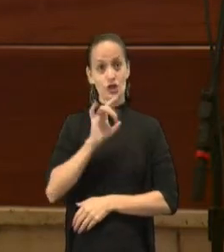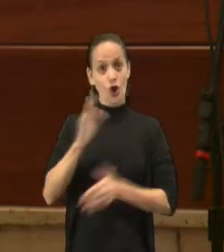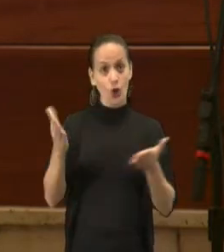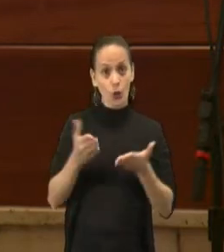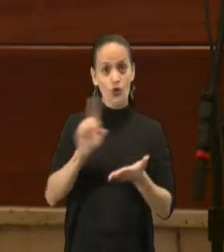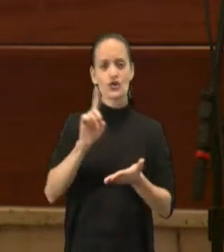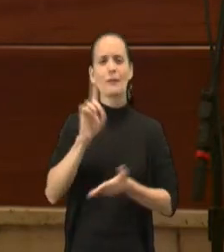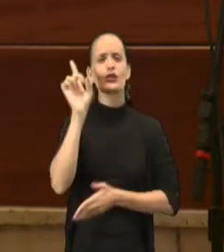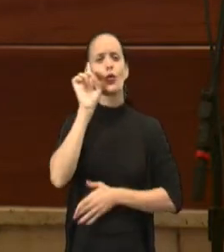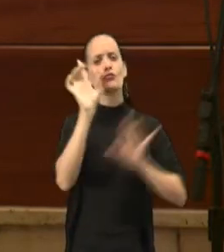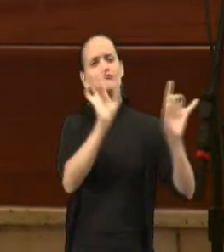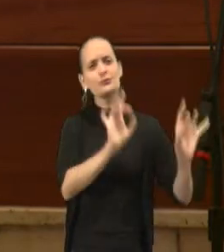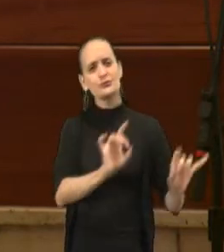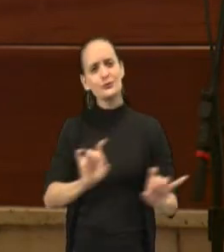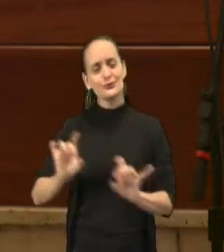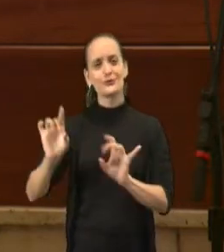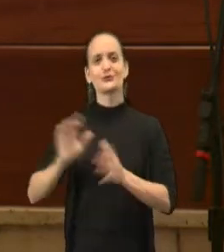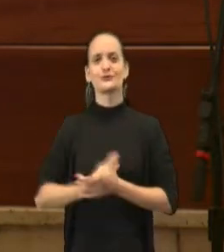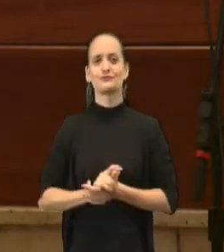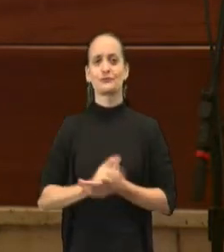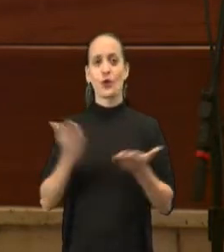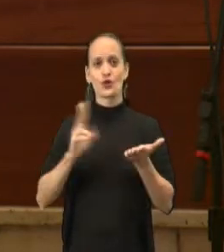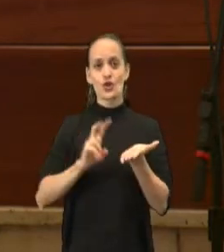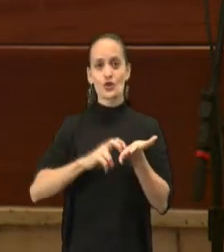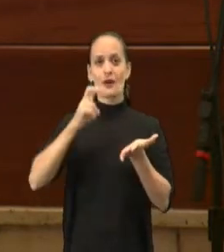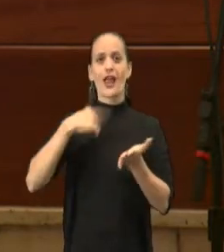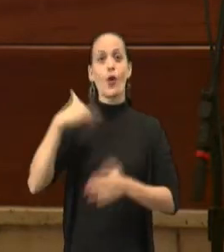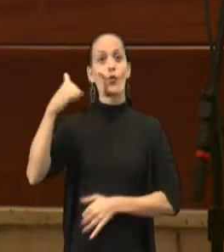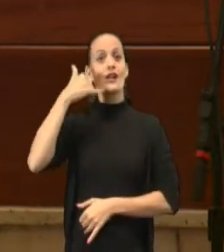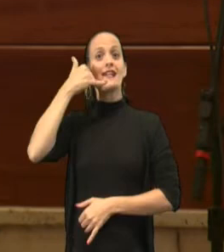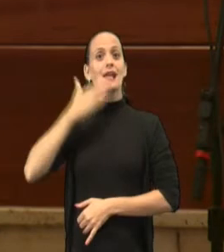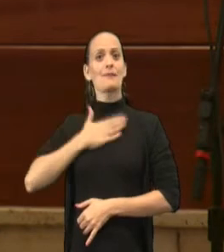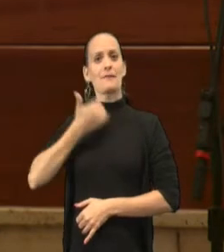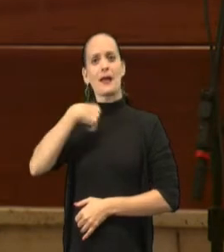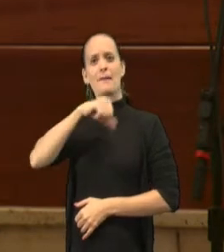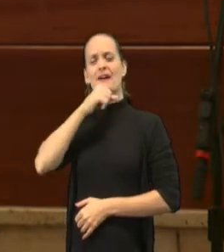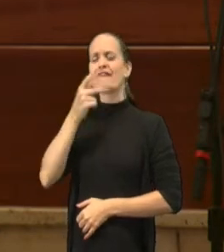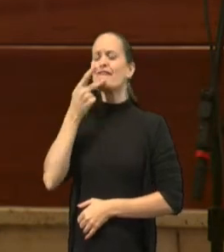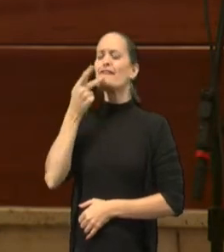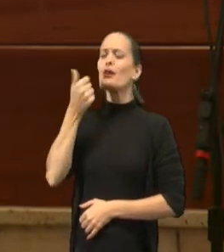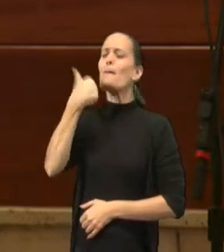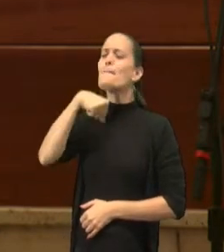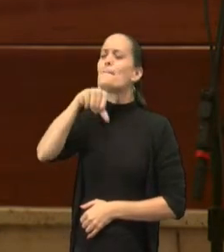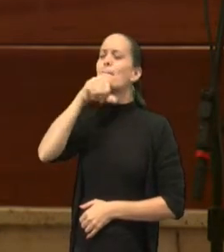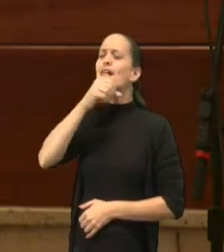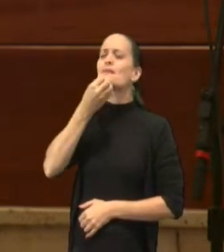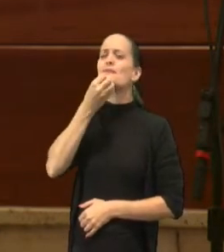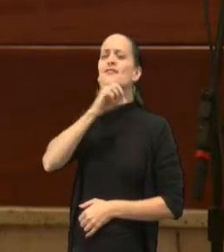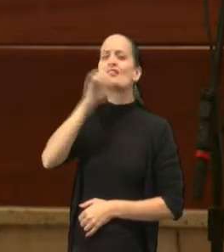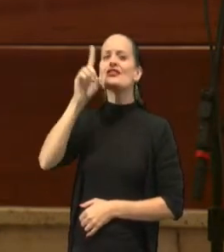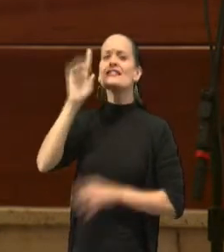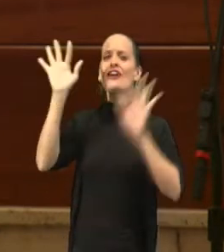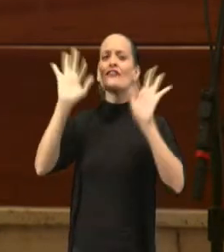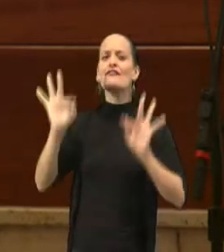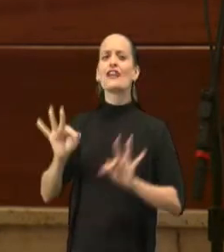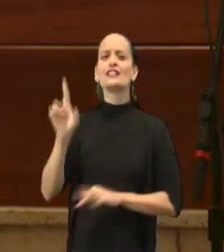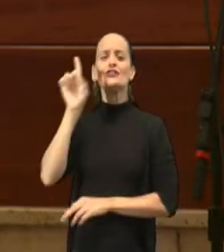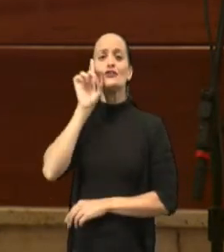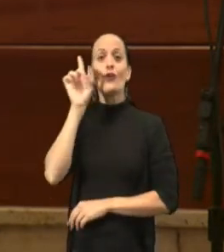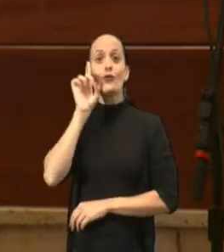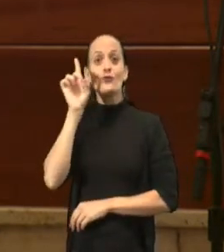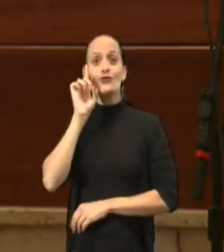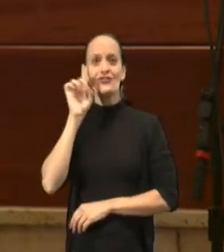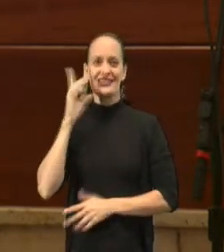mas todos os dias. Agora cedo eu liguei para minha mãe desejando um feliz Dia das Mães e ela me disse assim: meu filho, o Dia das Mães é todo